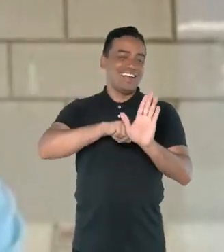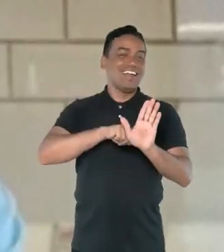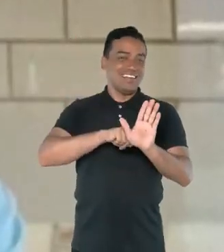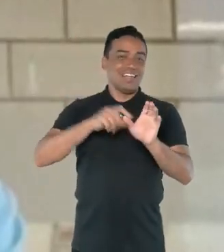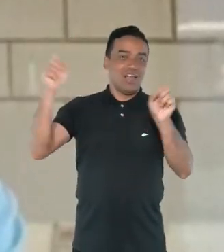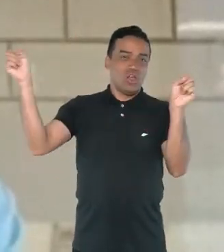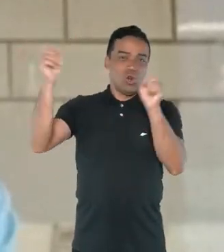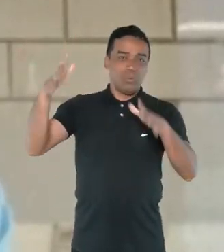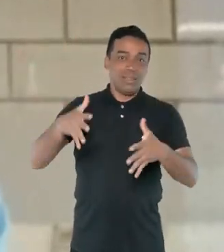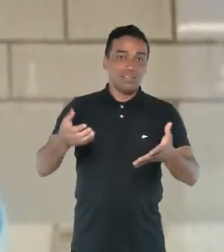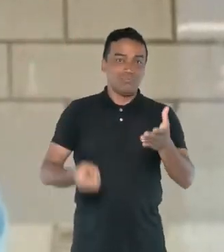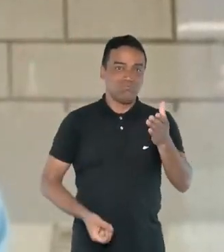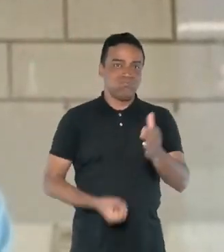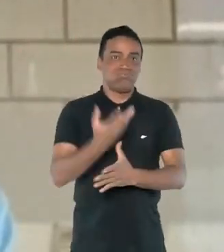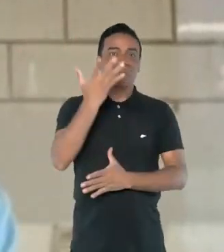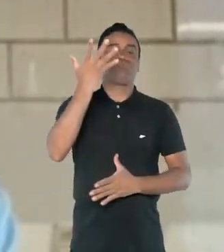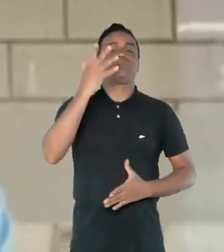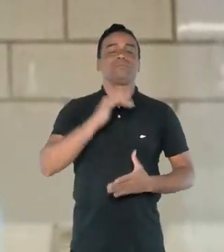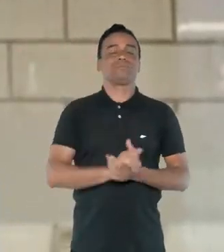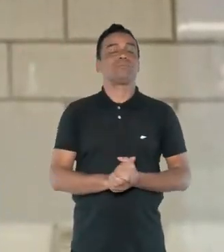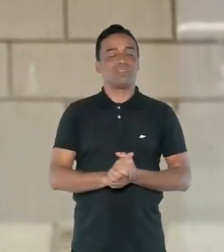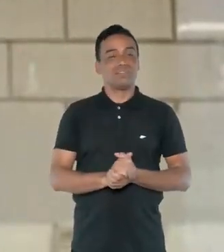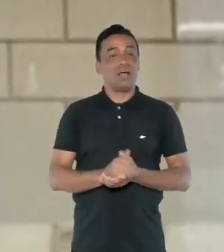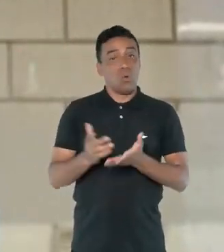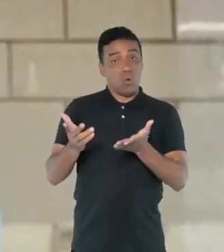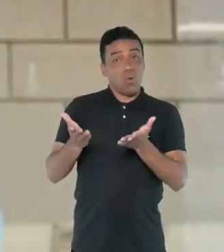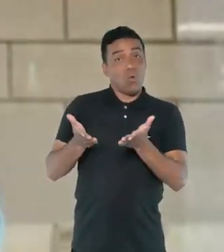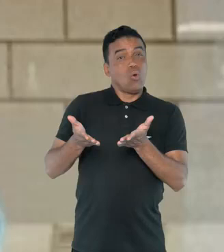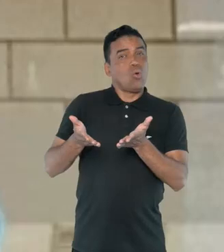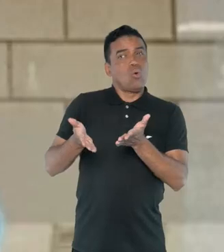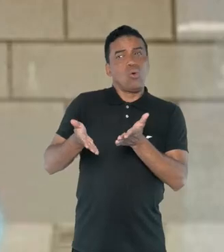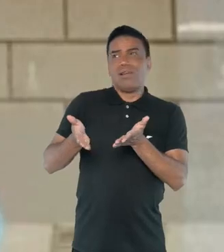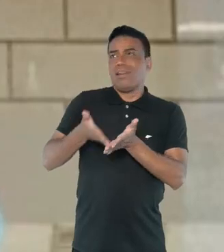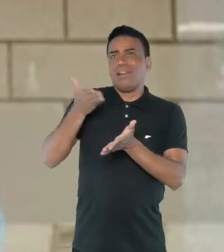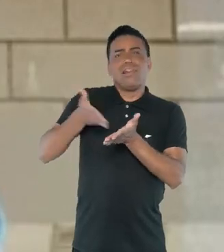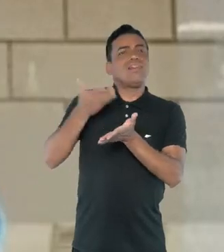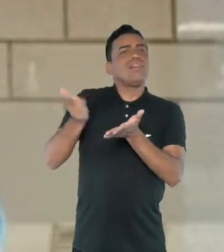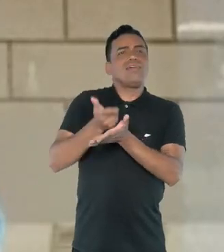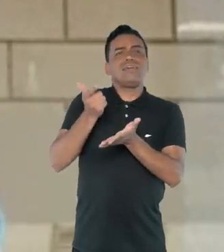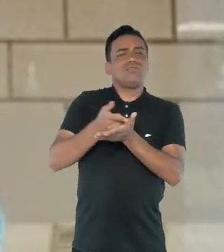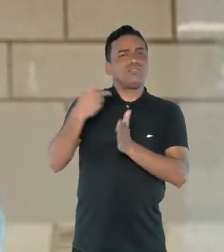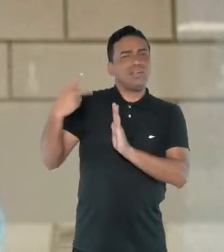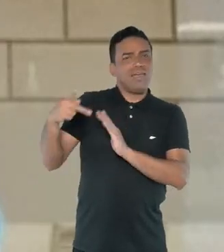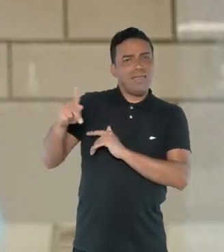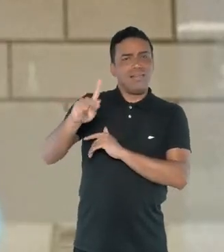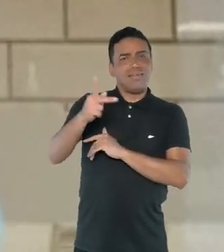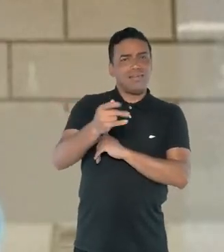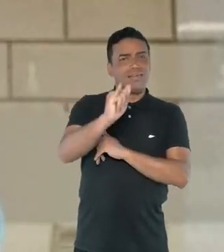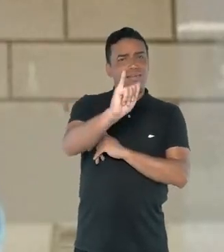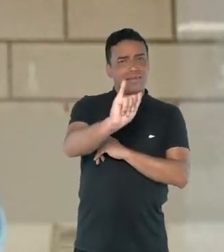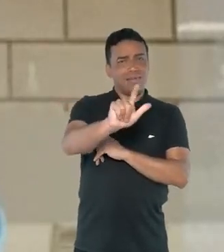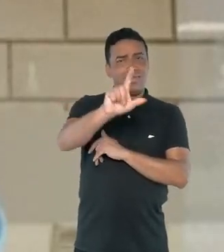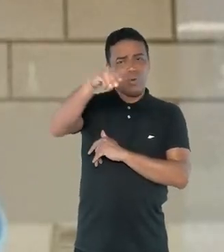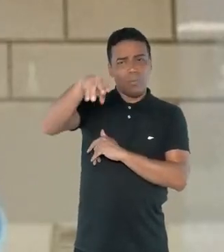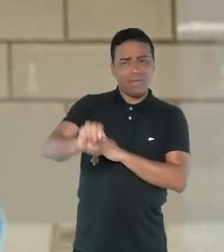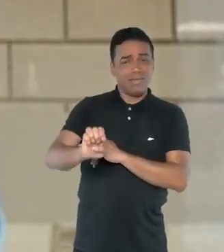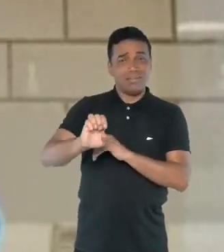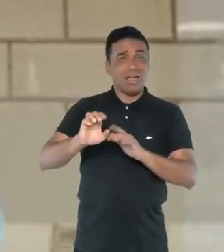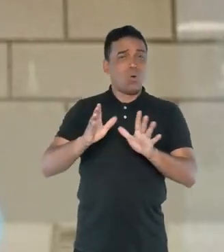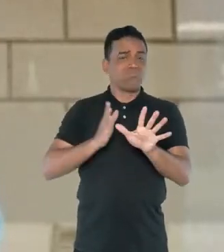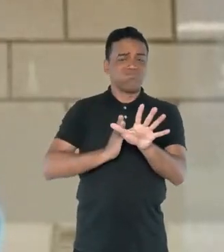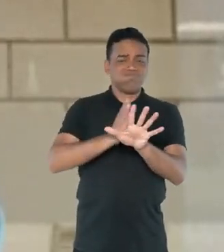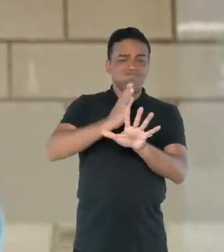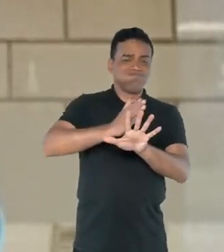Agora, a obra do Hume ela vai dialogar com todos esses eixos e com